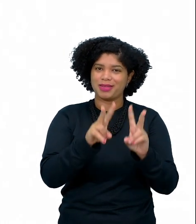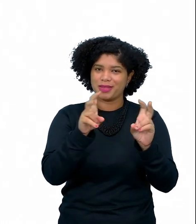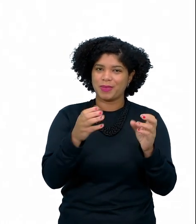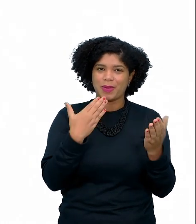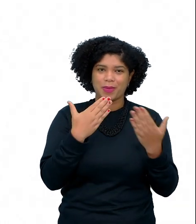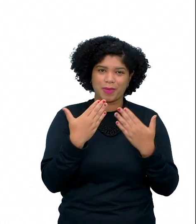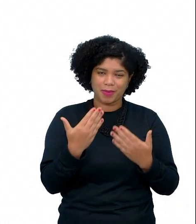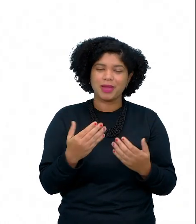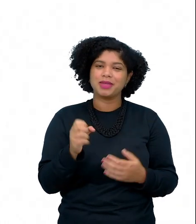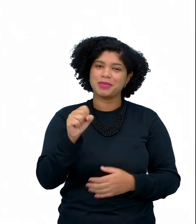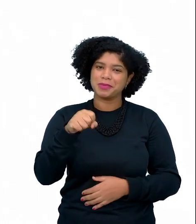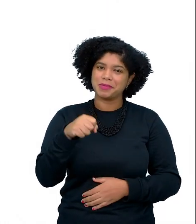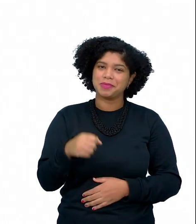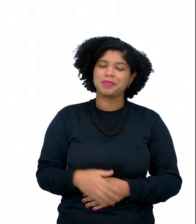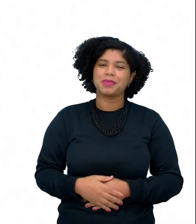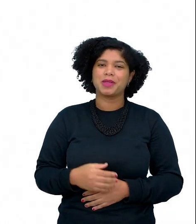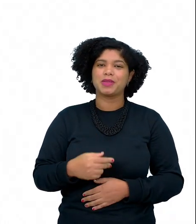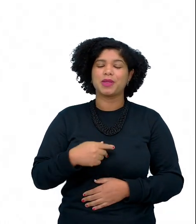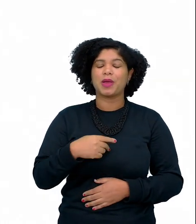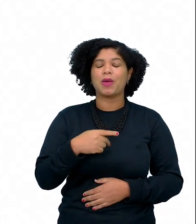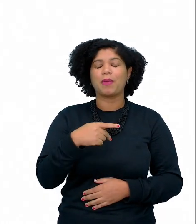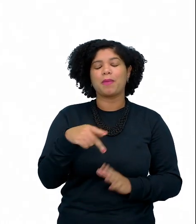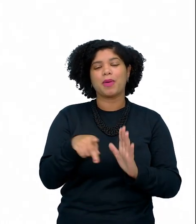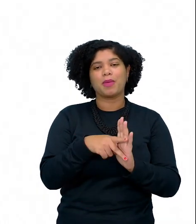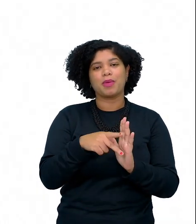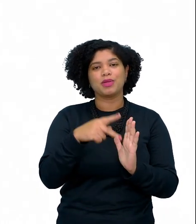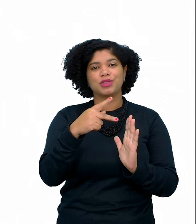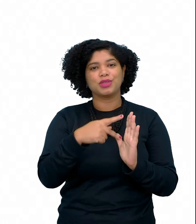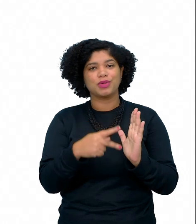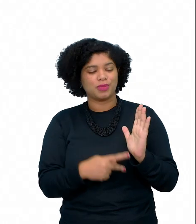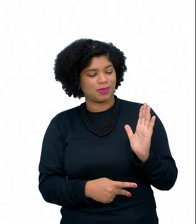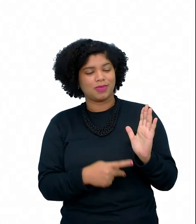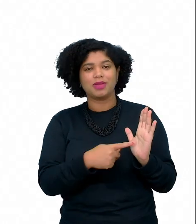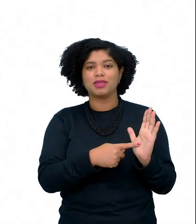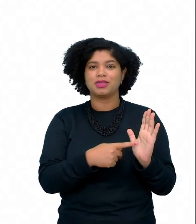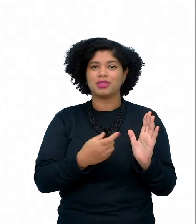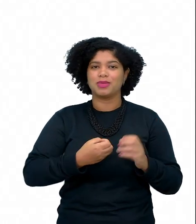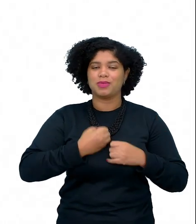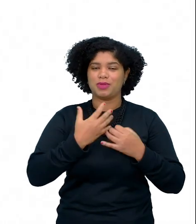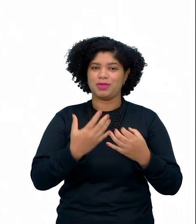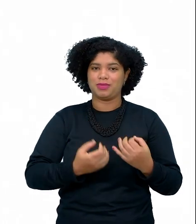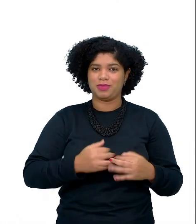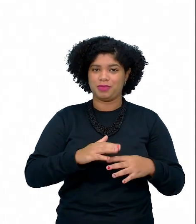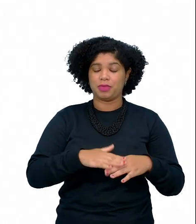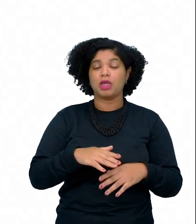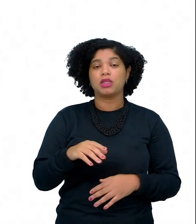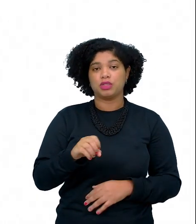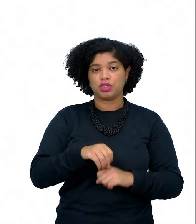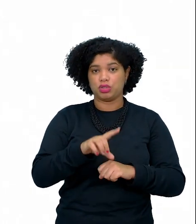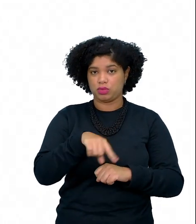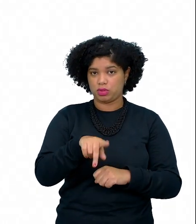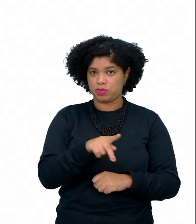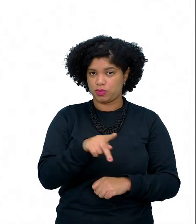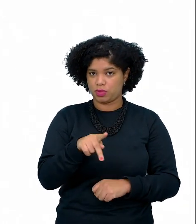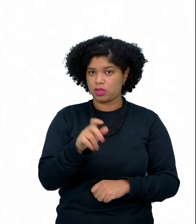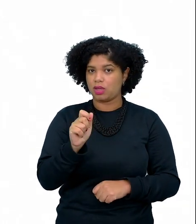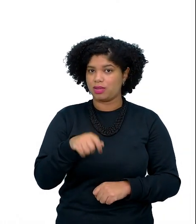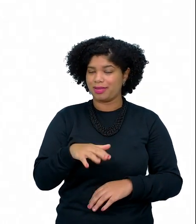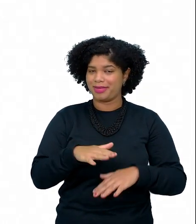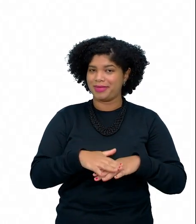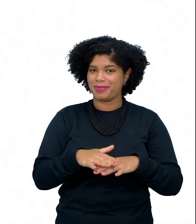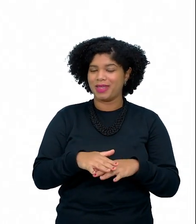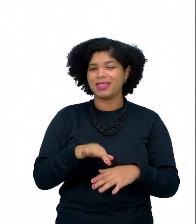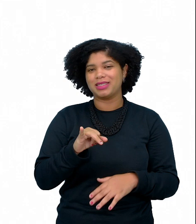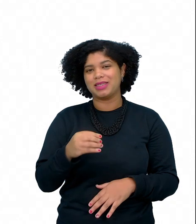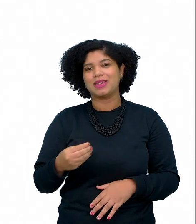cada poema. Aqui, professores, essas produções, elas podem, de repente, se